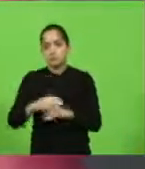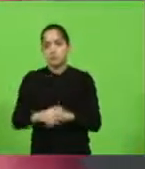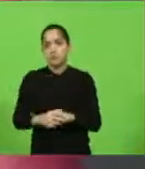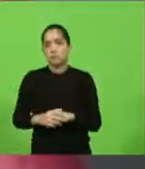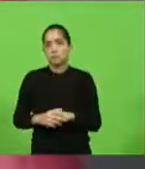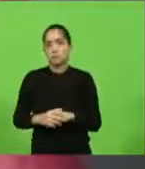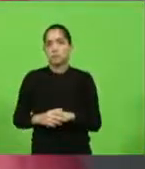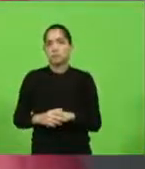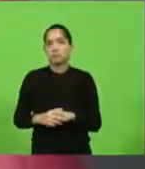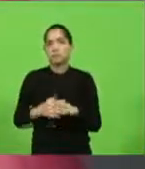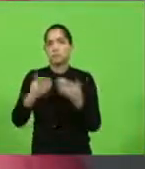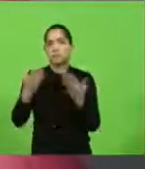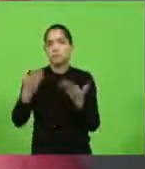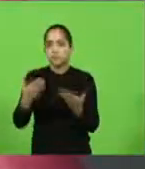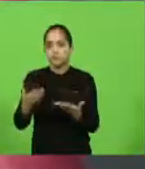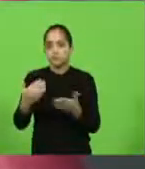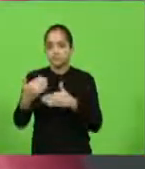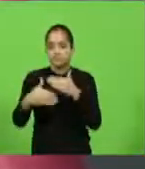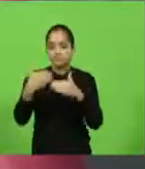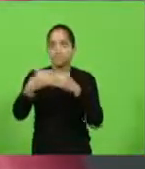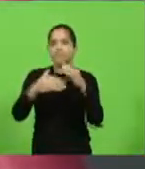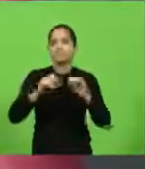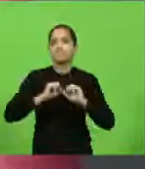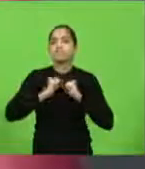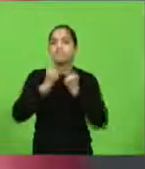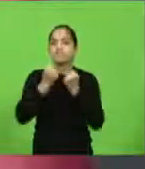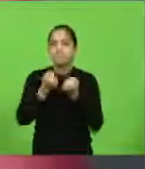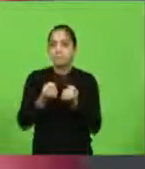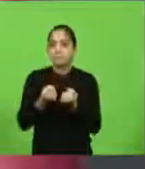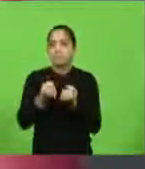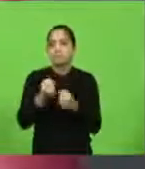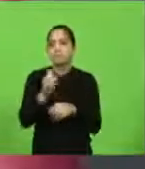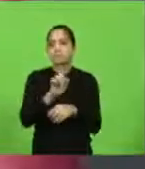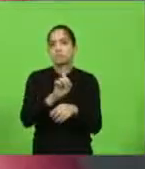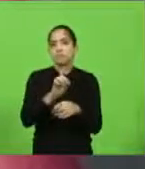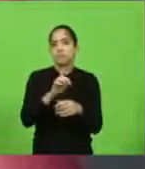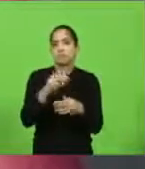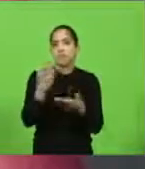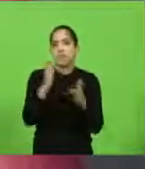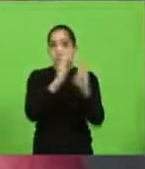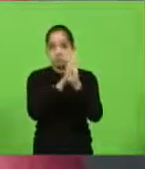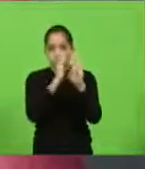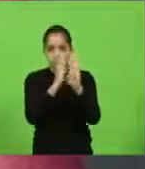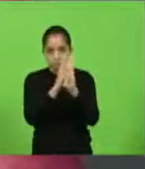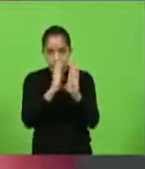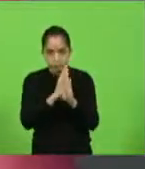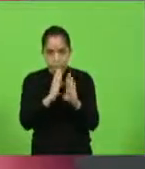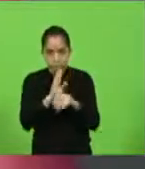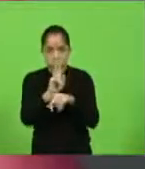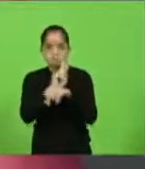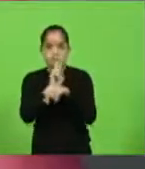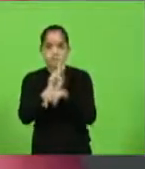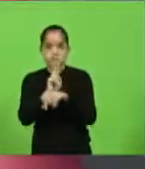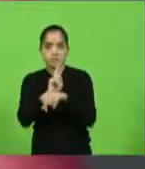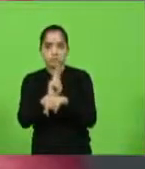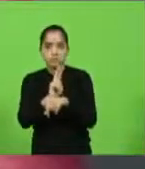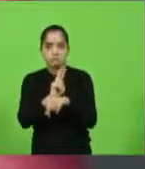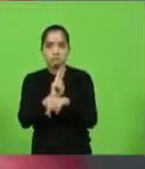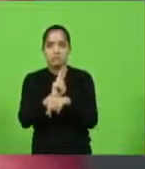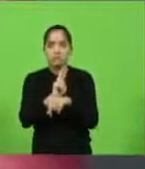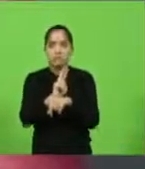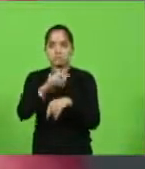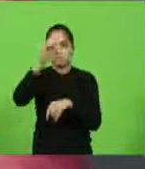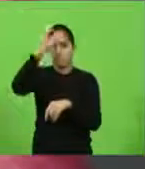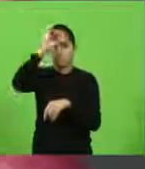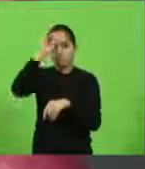do tão propagado pela defesa não as investigações dos órgãos de controle não e não sentaram o